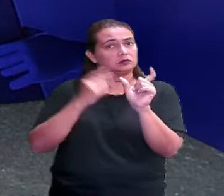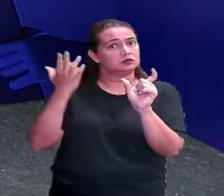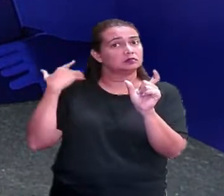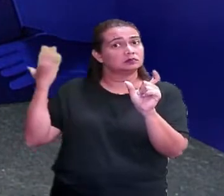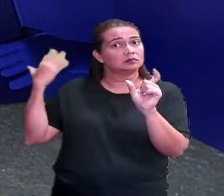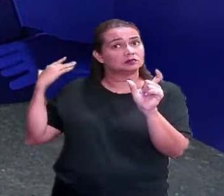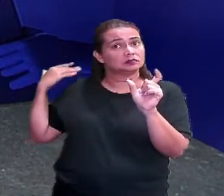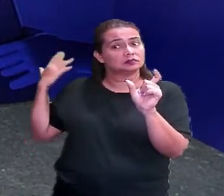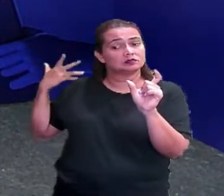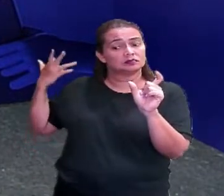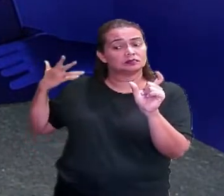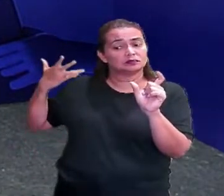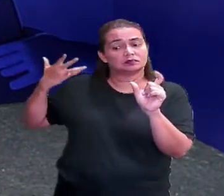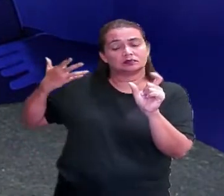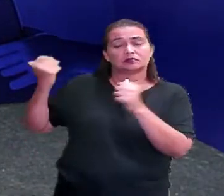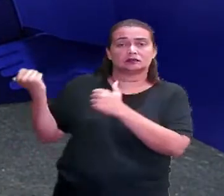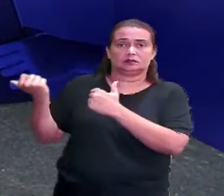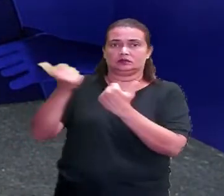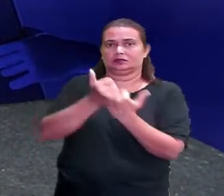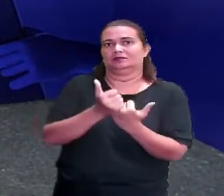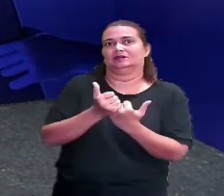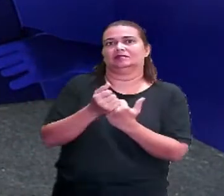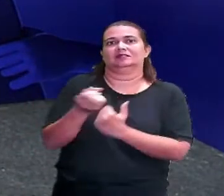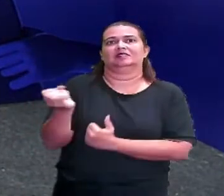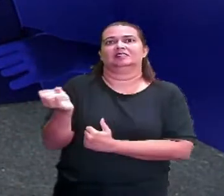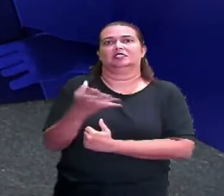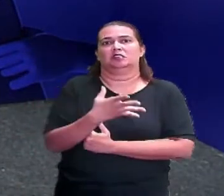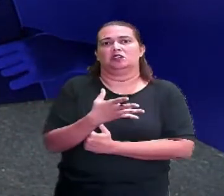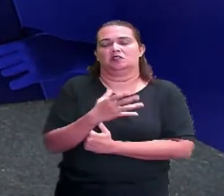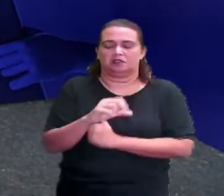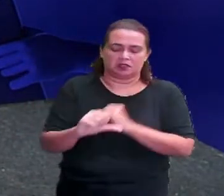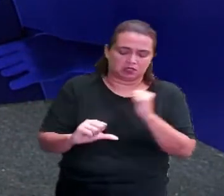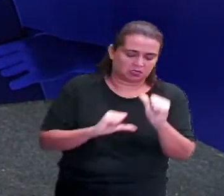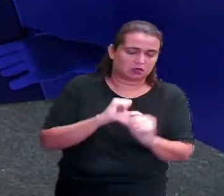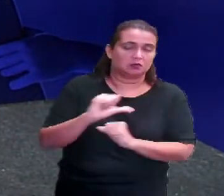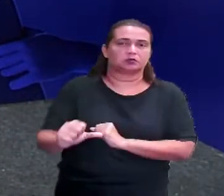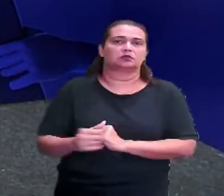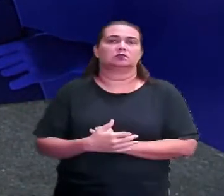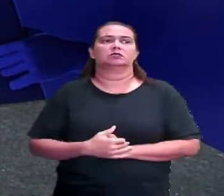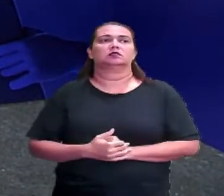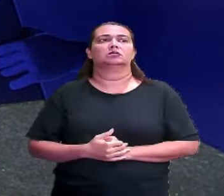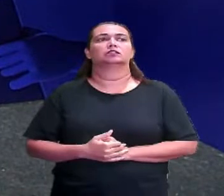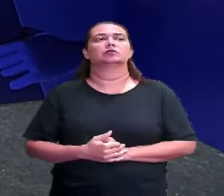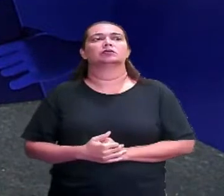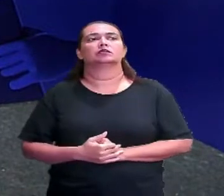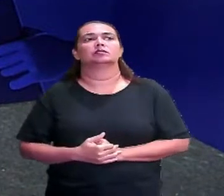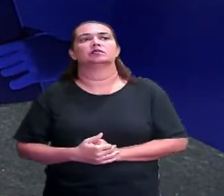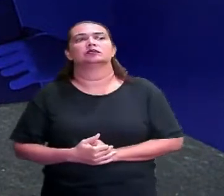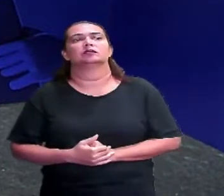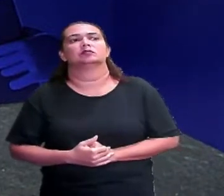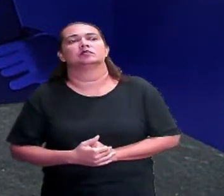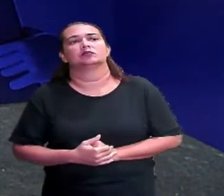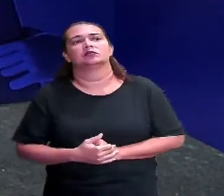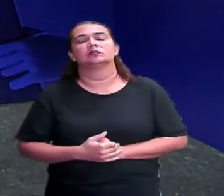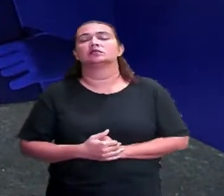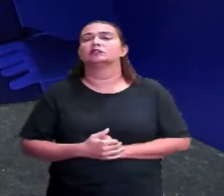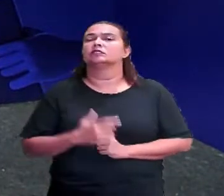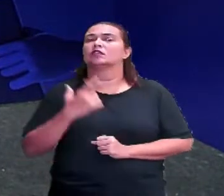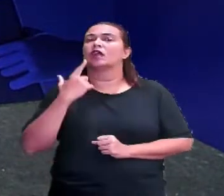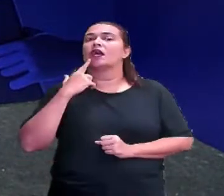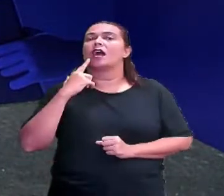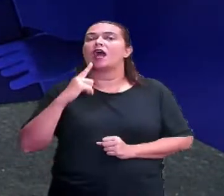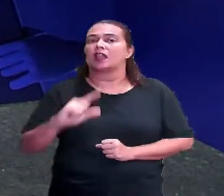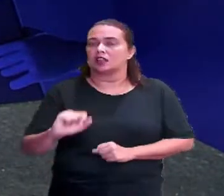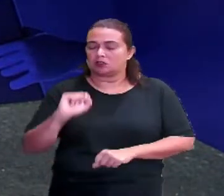E outras novas surgiram e outras se transformaram com a ação do tempo. Então, as línguas, elas não